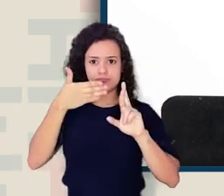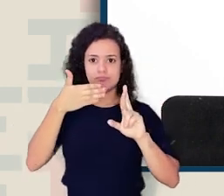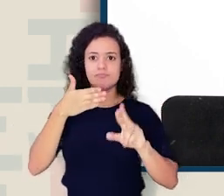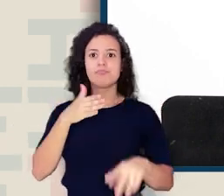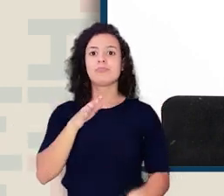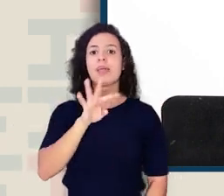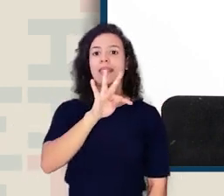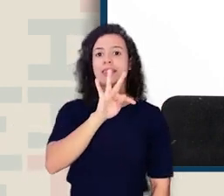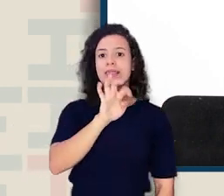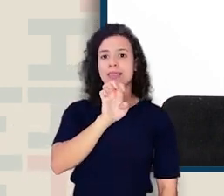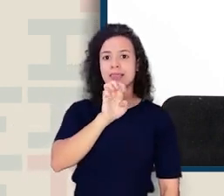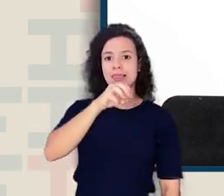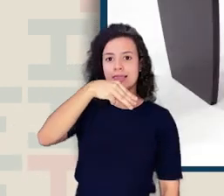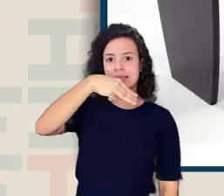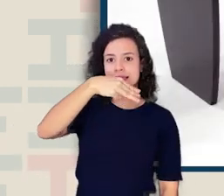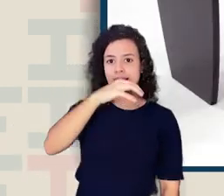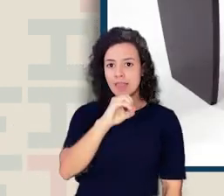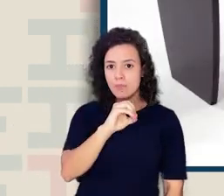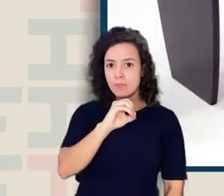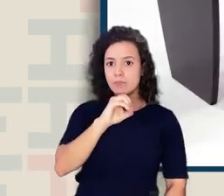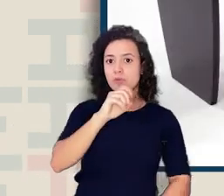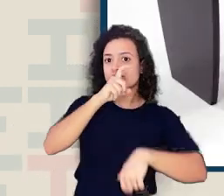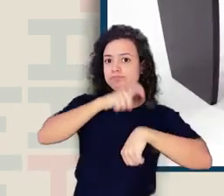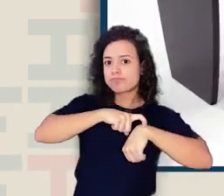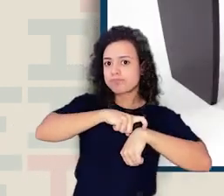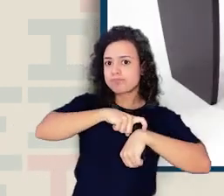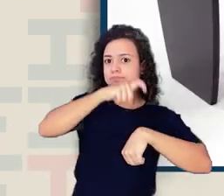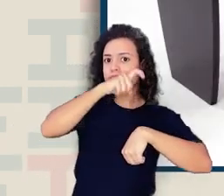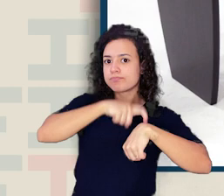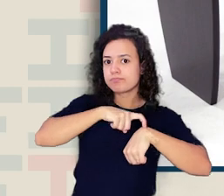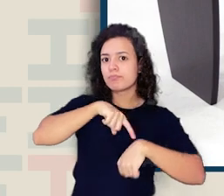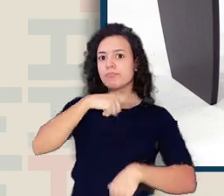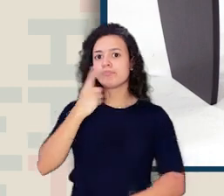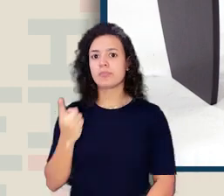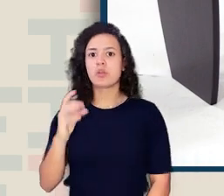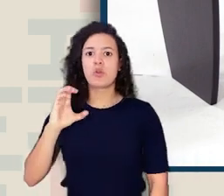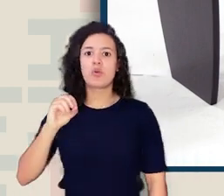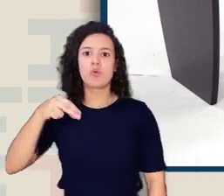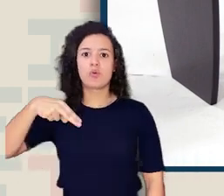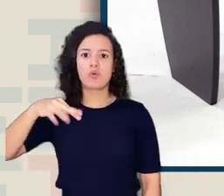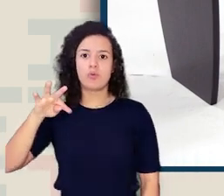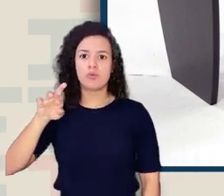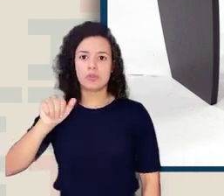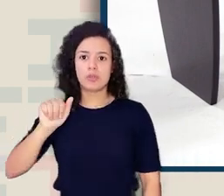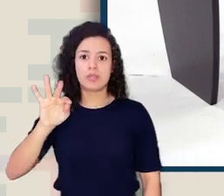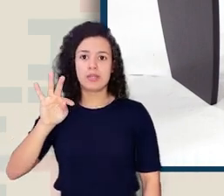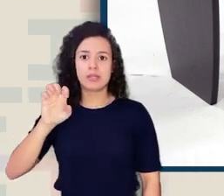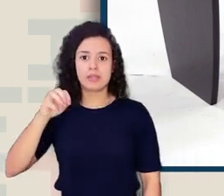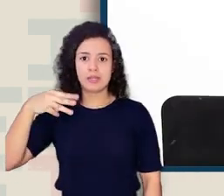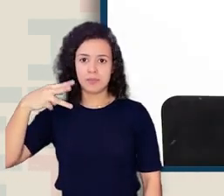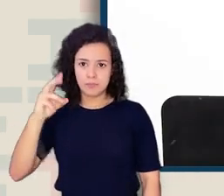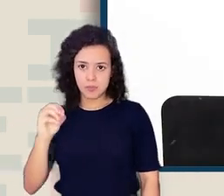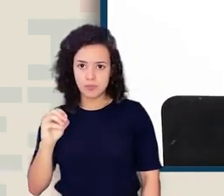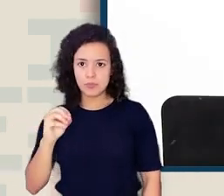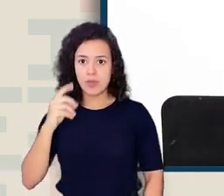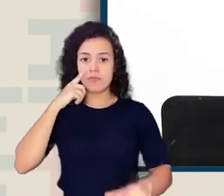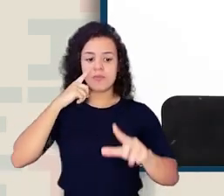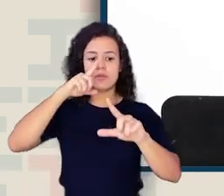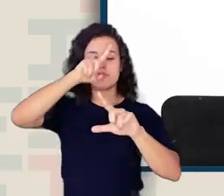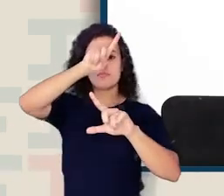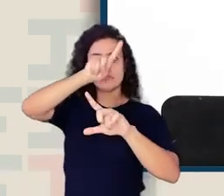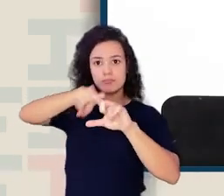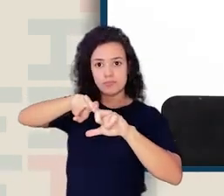referindo a tempo e contratempo. E como é que nós vamos sinalizar, então, esse toque do ferro? Nós vamos chamar